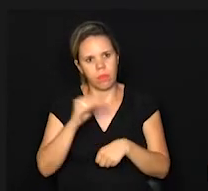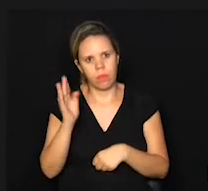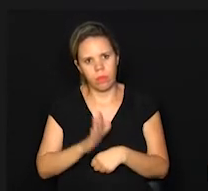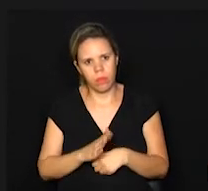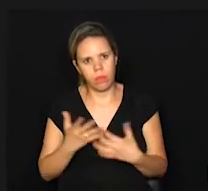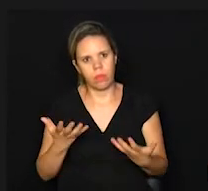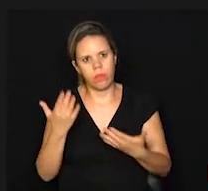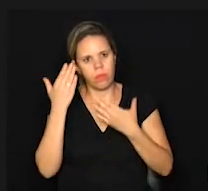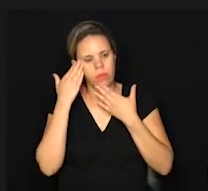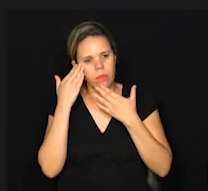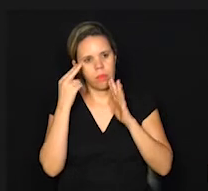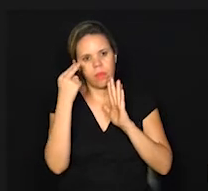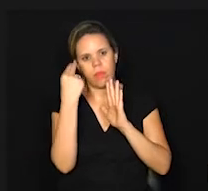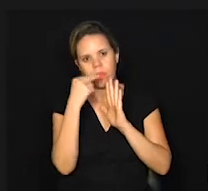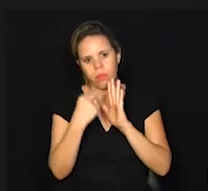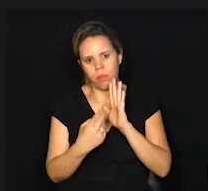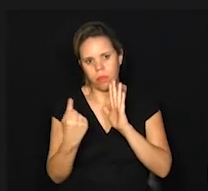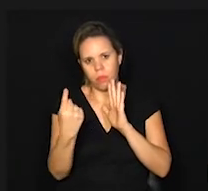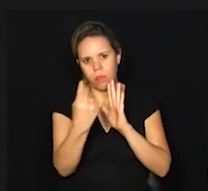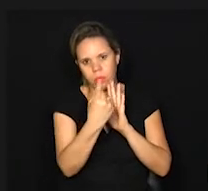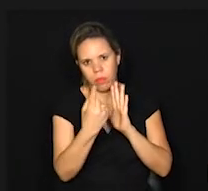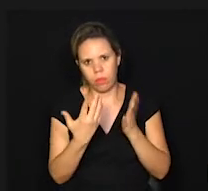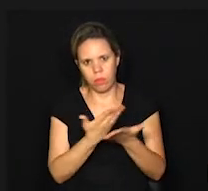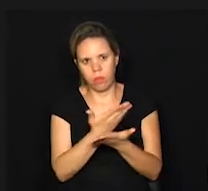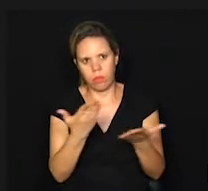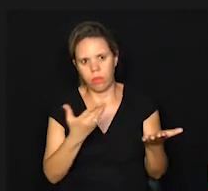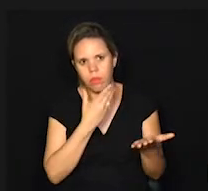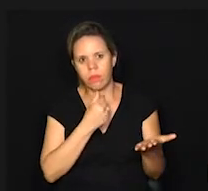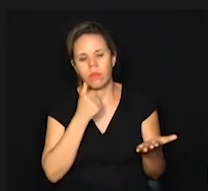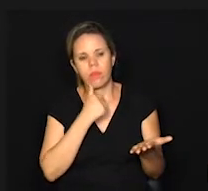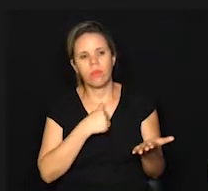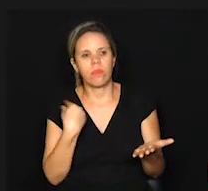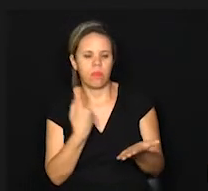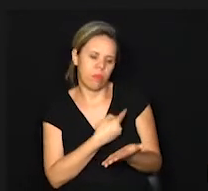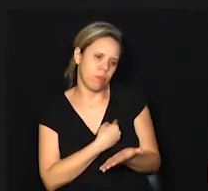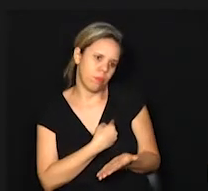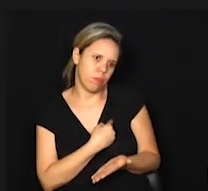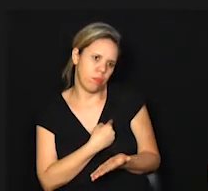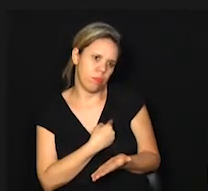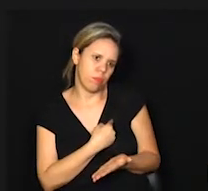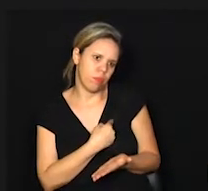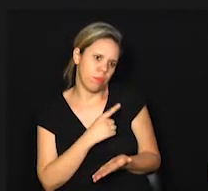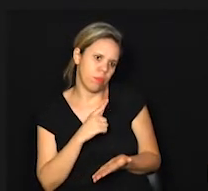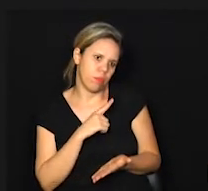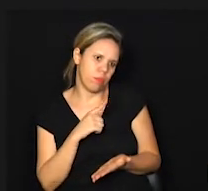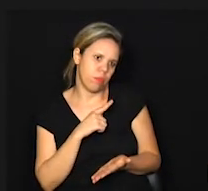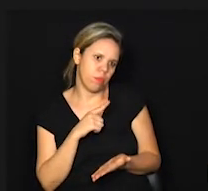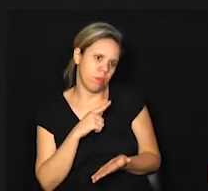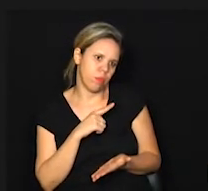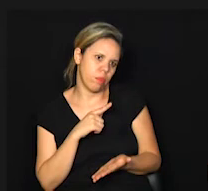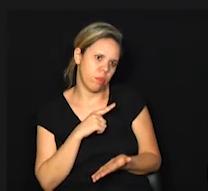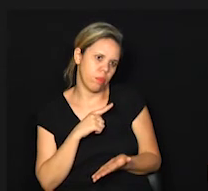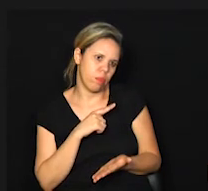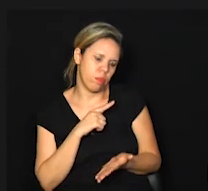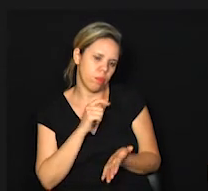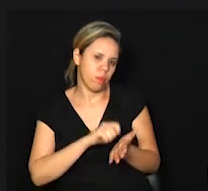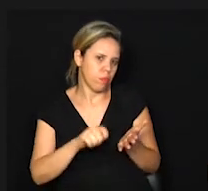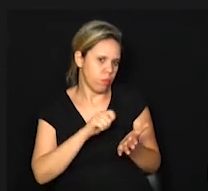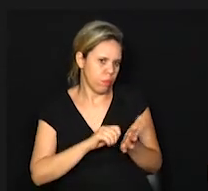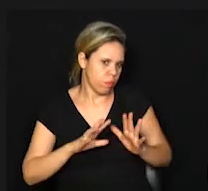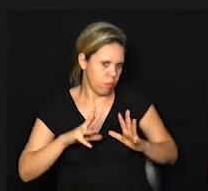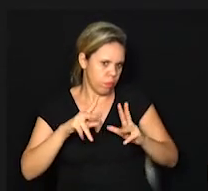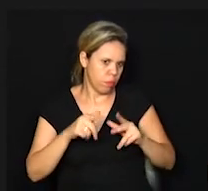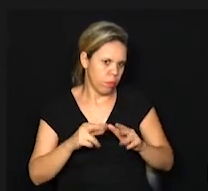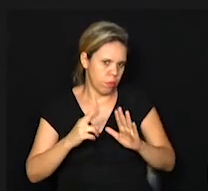queria agradecer a todos e todas e dizer que a gente, assim que tiver a transcrição e